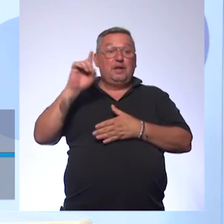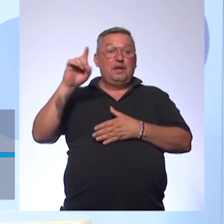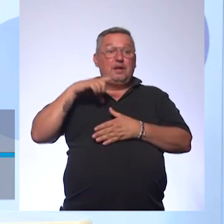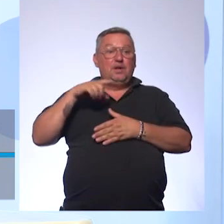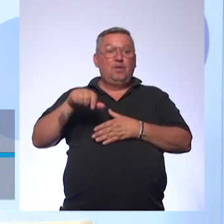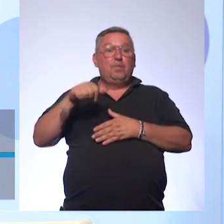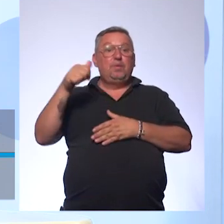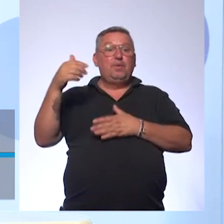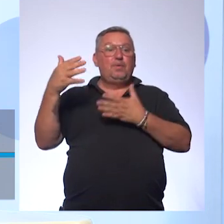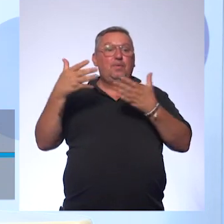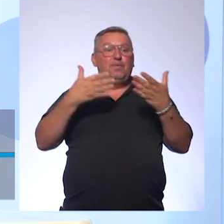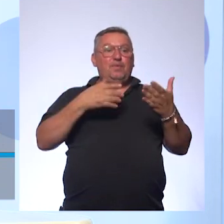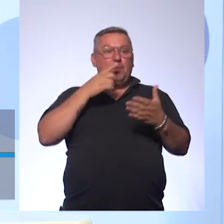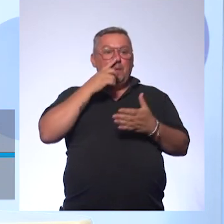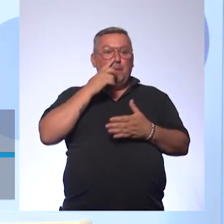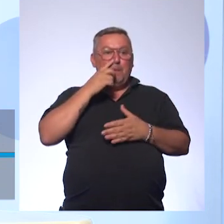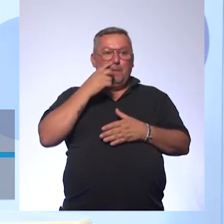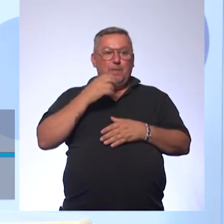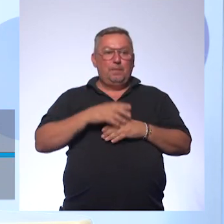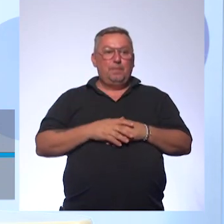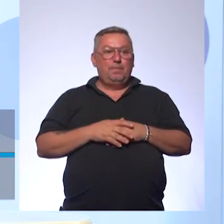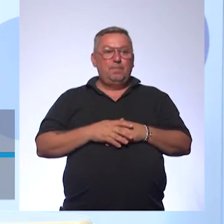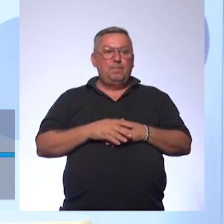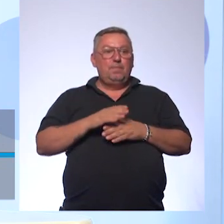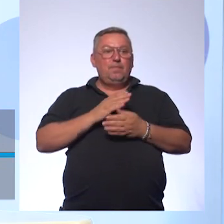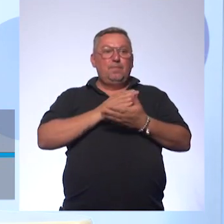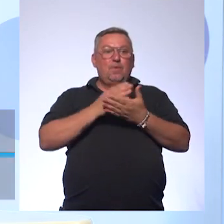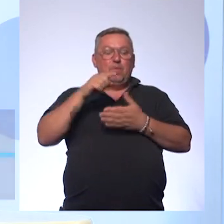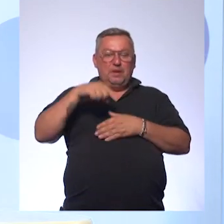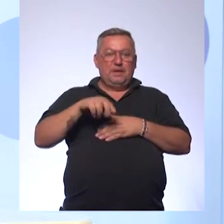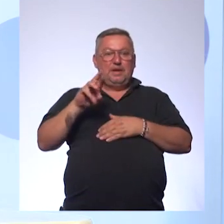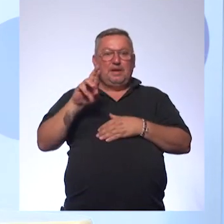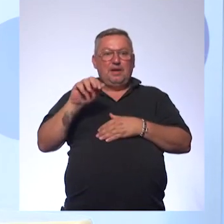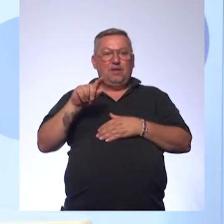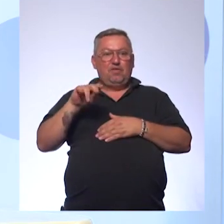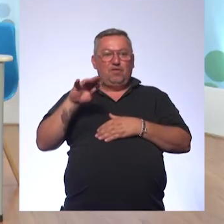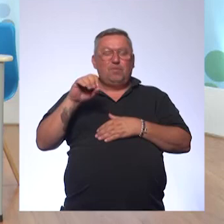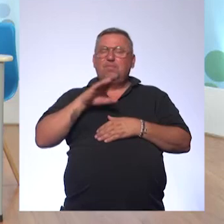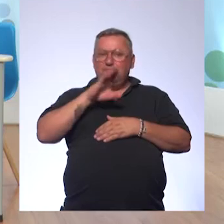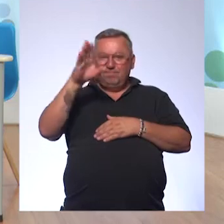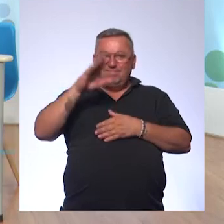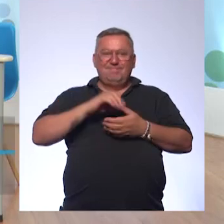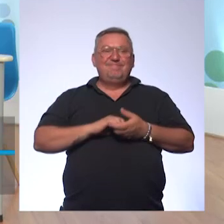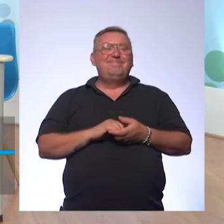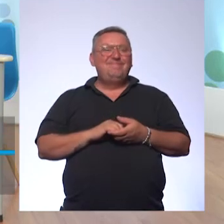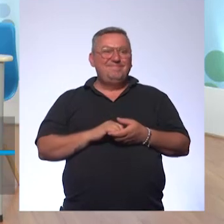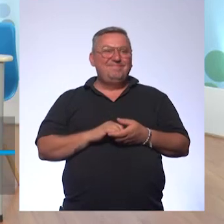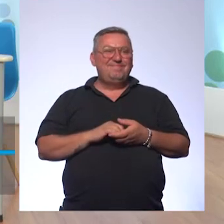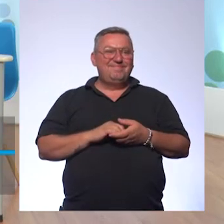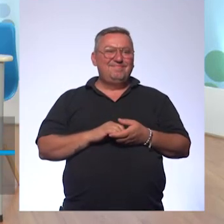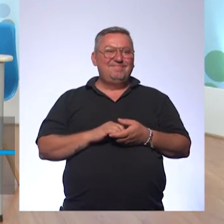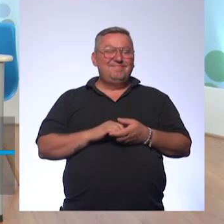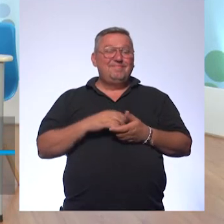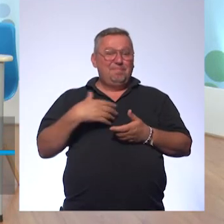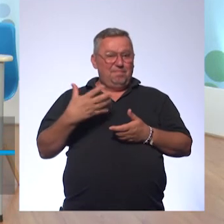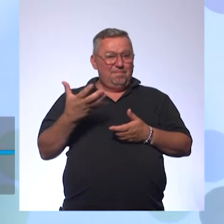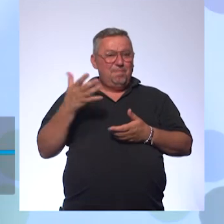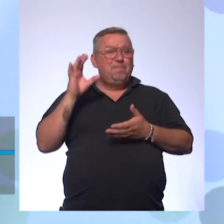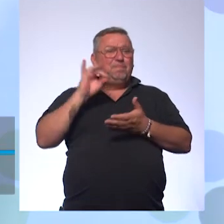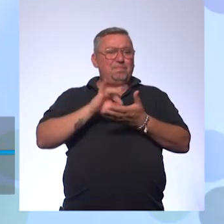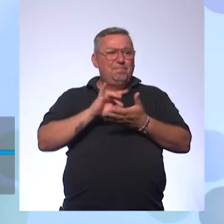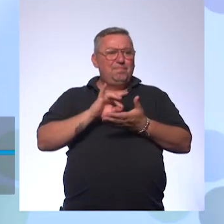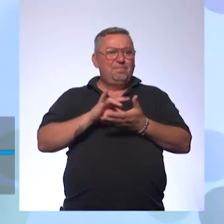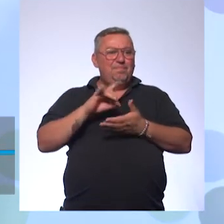vive falando sobre isso. Pô, a gente podia visitar as escolas, ia ser legal, tal. Quem sabe? Né? Vamos ver aí, porque vocês sabem que